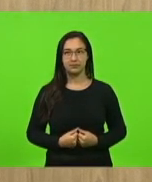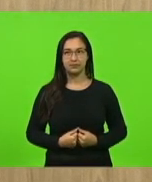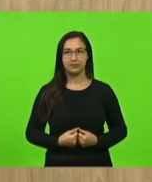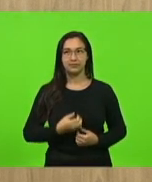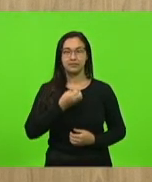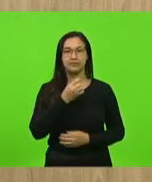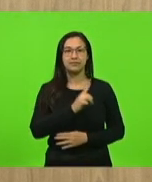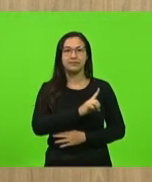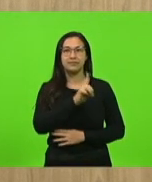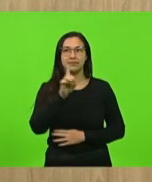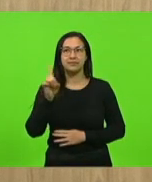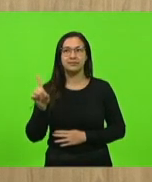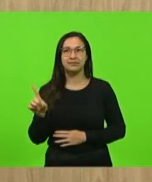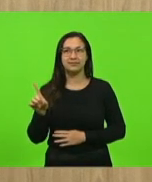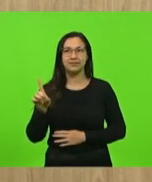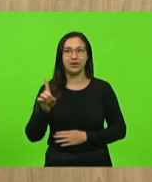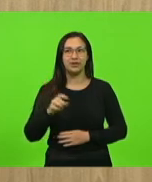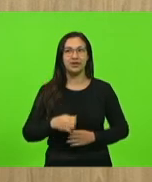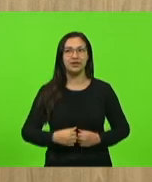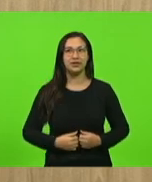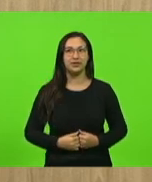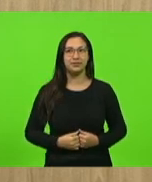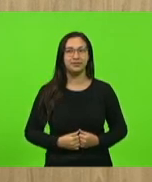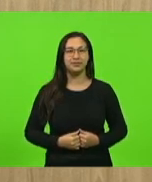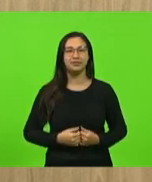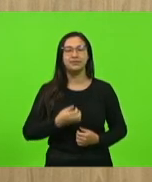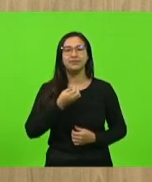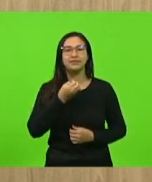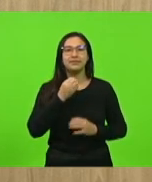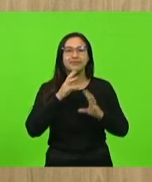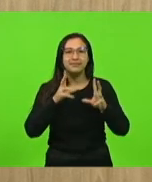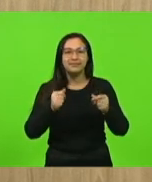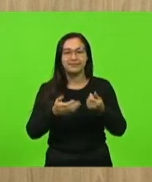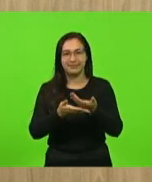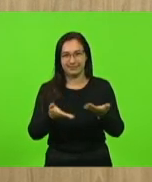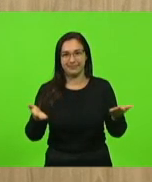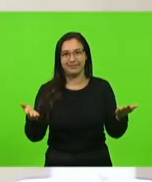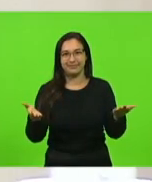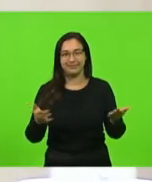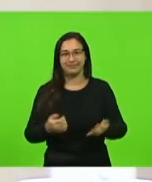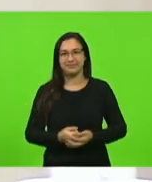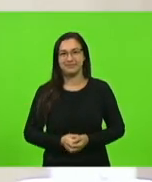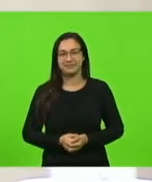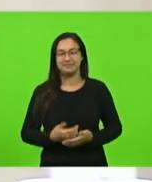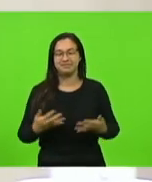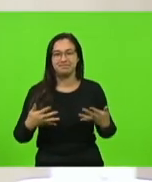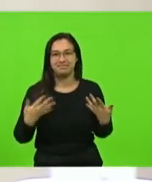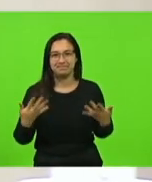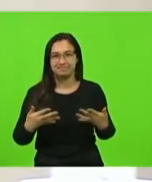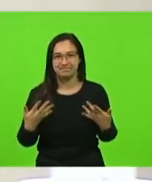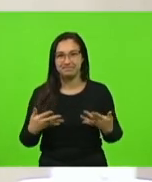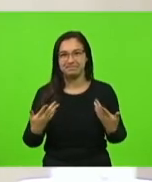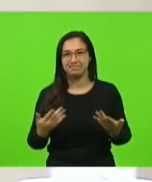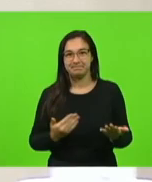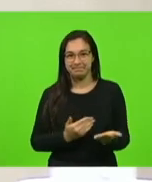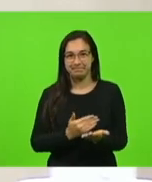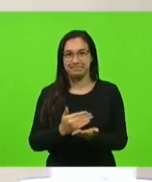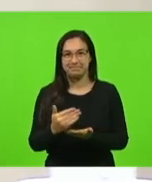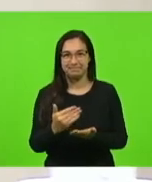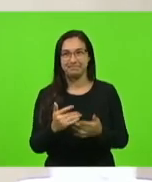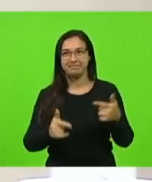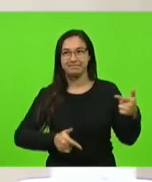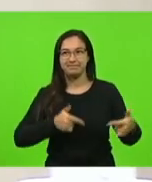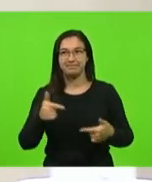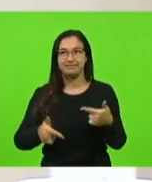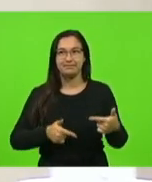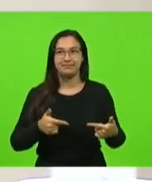Bom dia, deputadas, bom dia, deputados, bom dia aos catarinenses. É com muita alegria que iniciamos mais uma sessão de trabalho no dia de